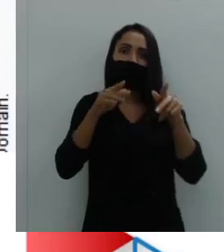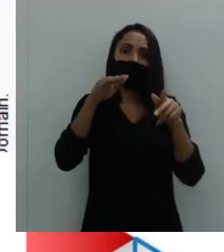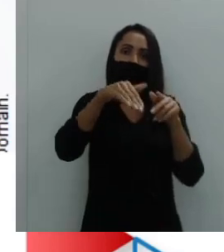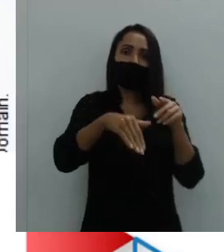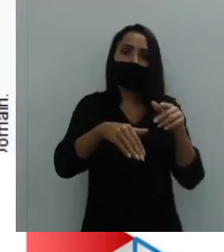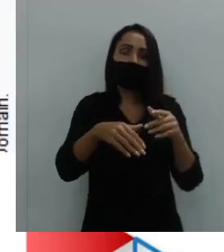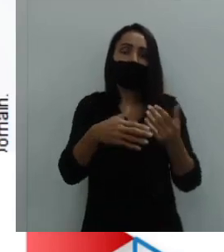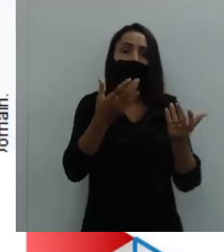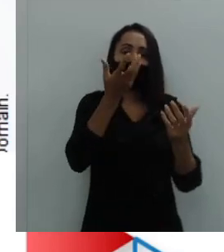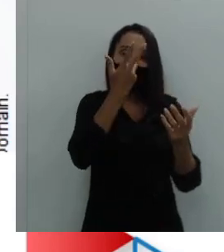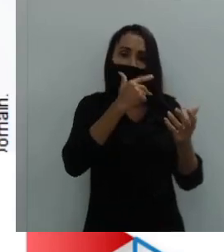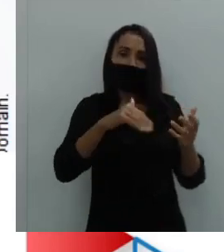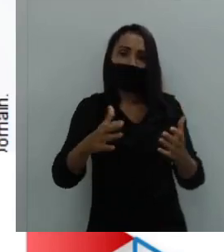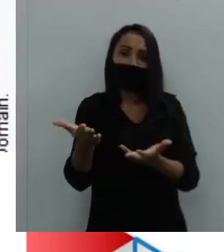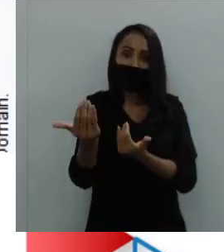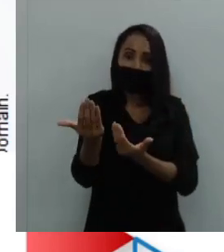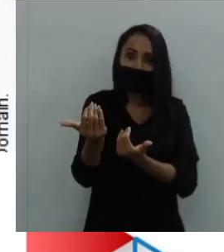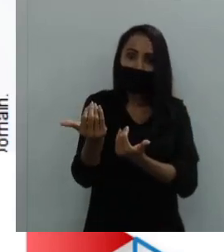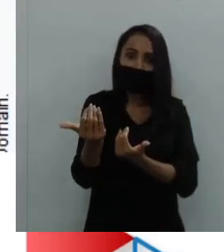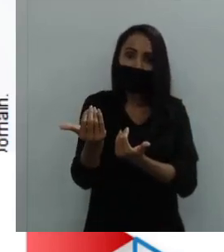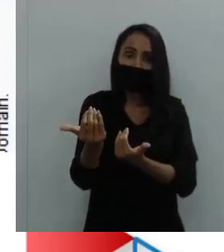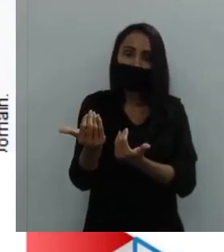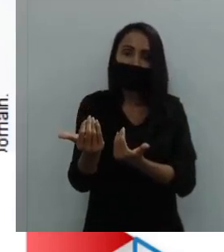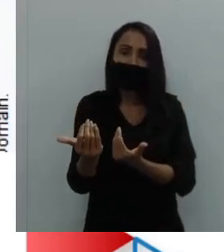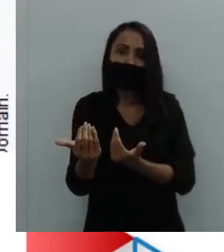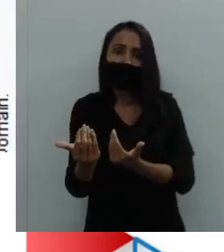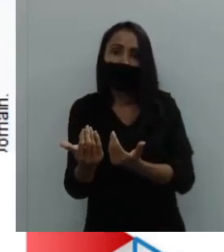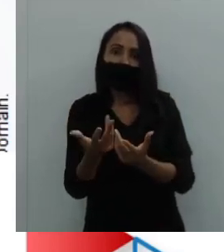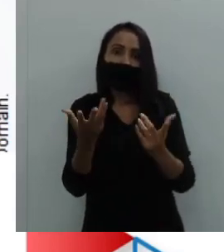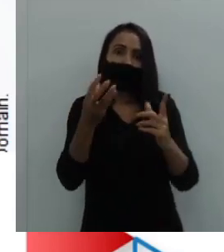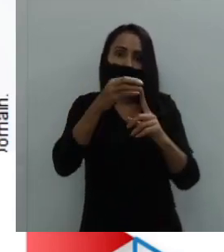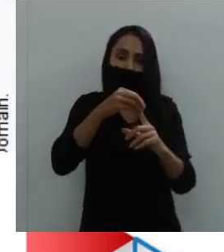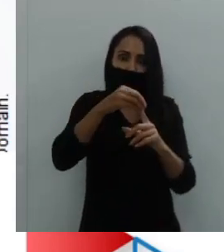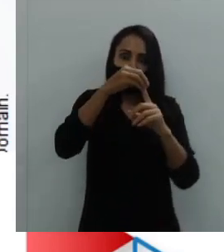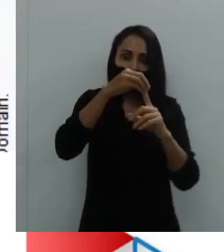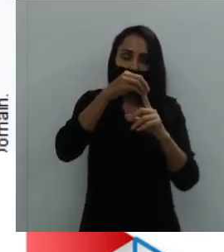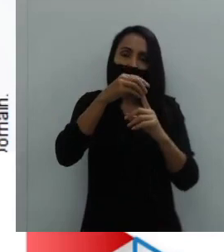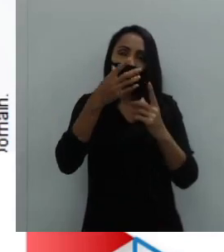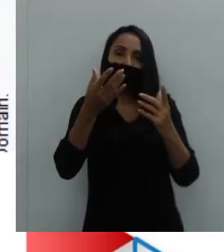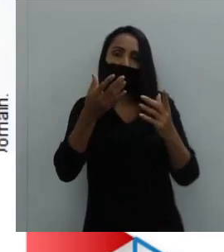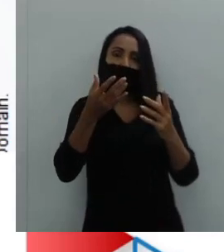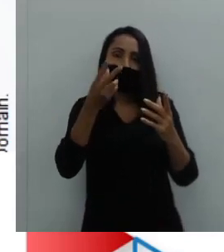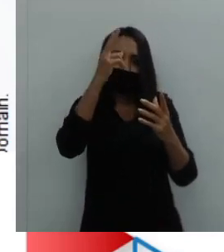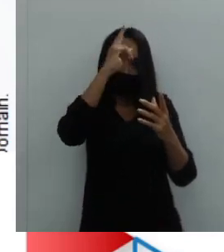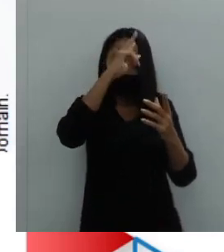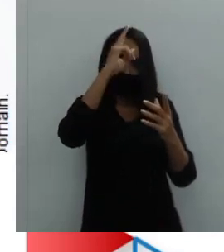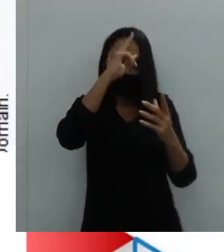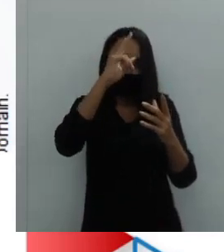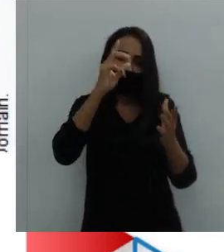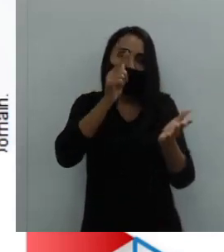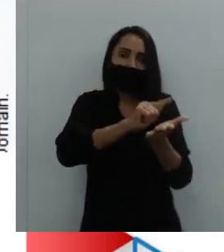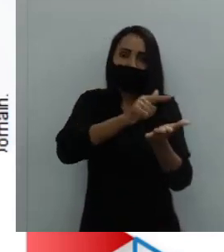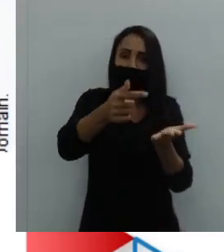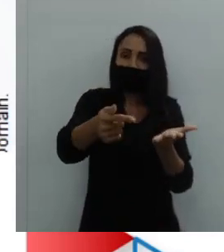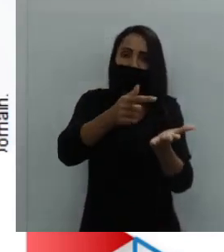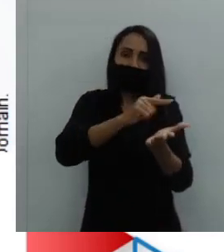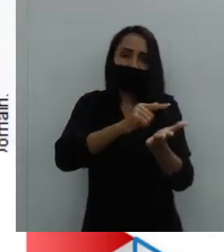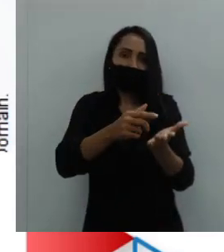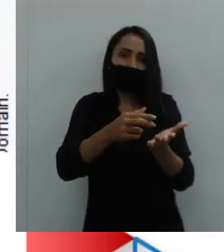é o infanto-juvenil e o suporte dela, a fábula, em geral, ela sai em jornal,